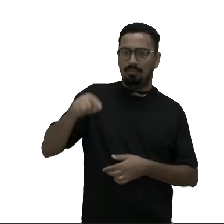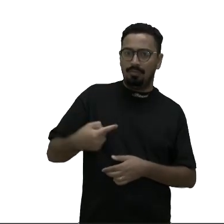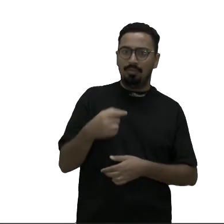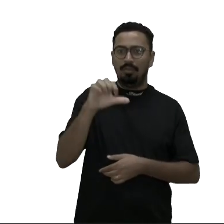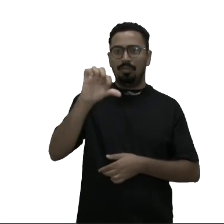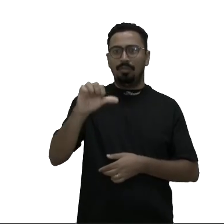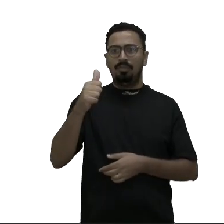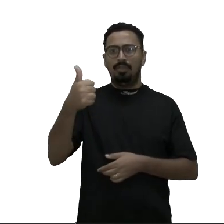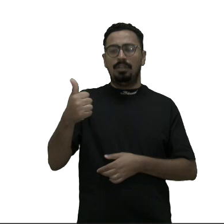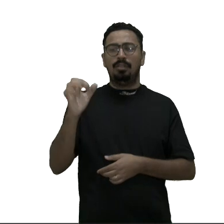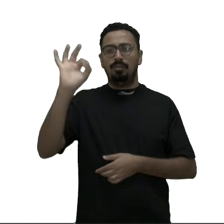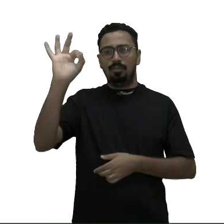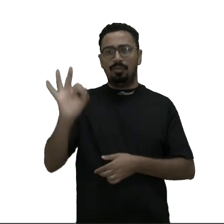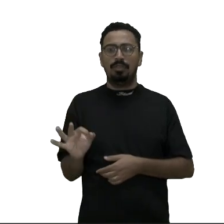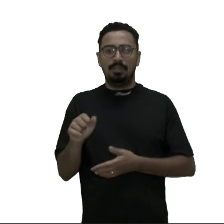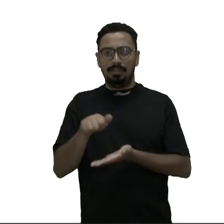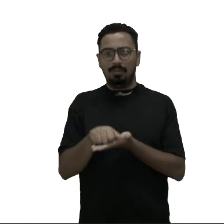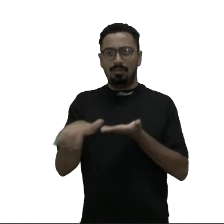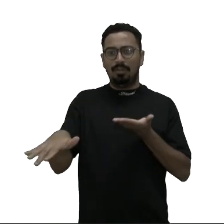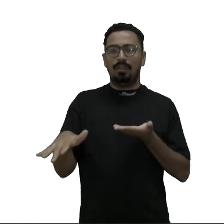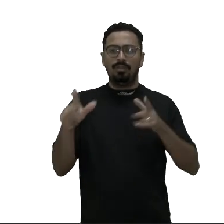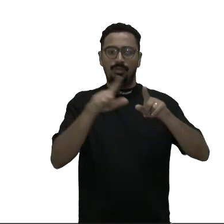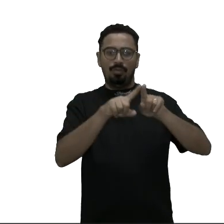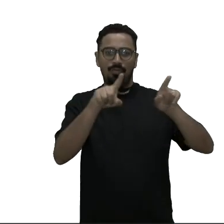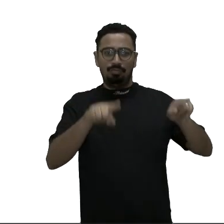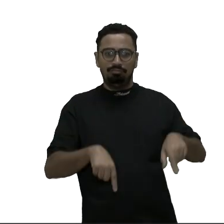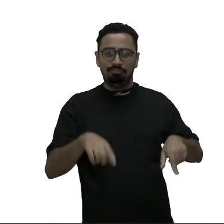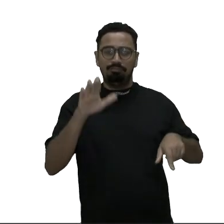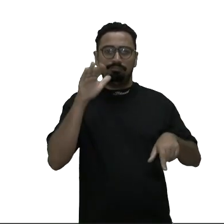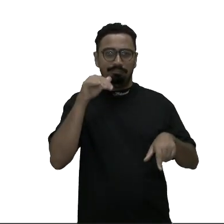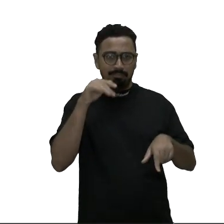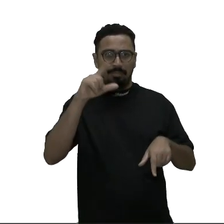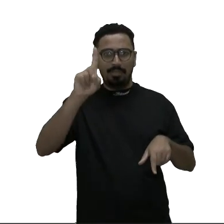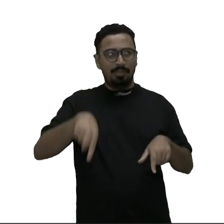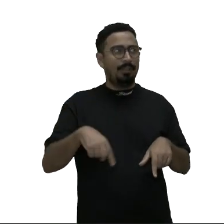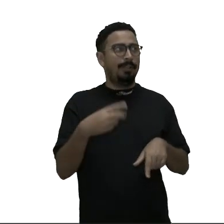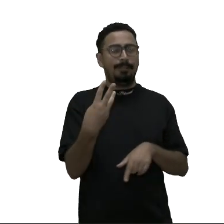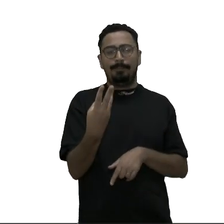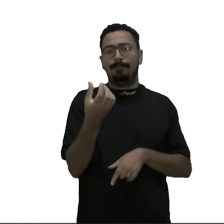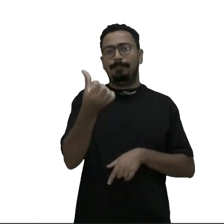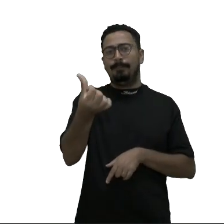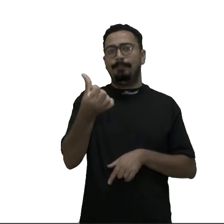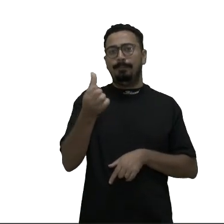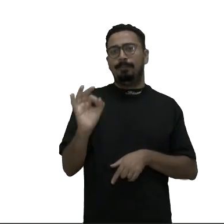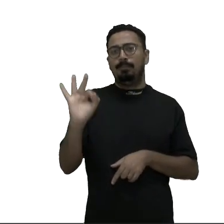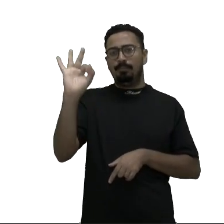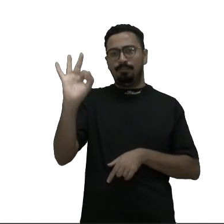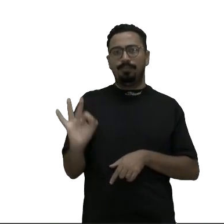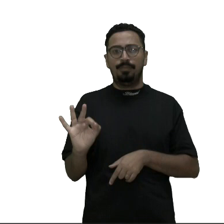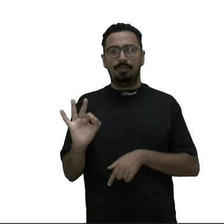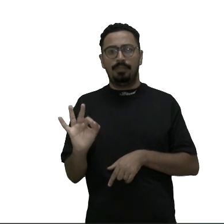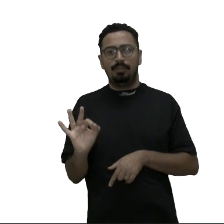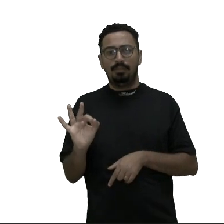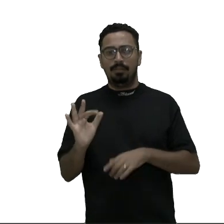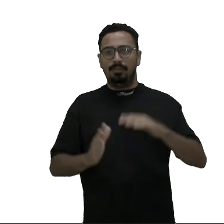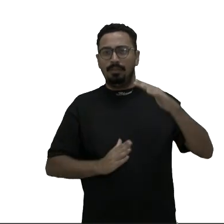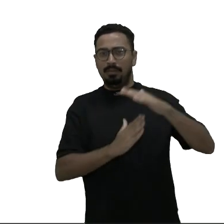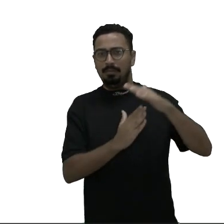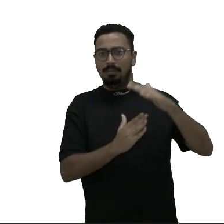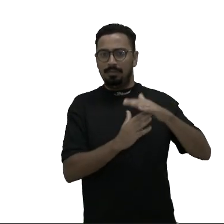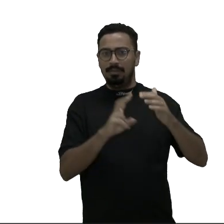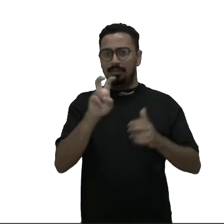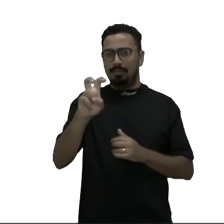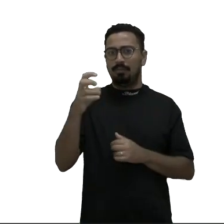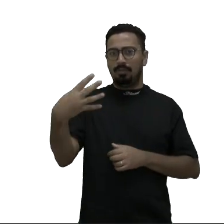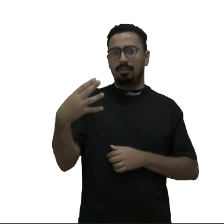26,91%, e a despesa com o pessoal lá em 2021 era 39%, com o máximo de